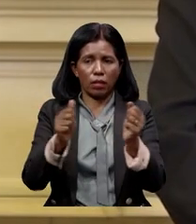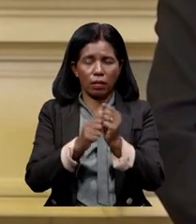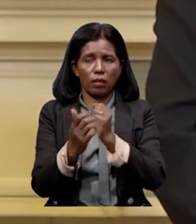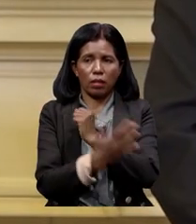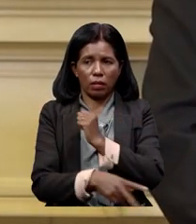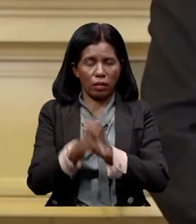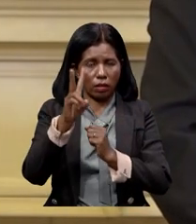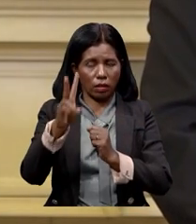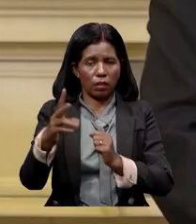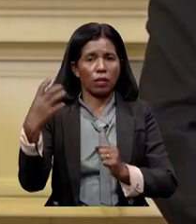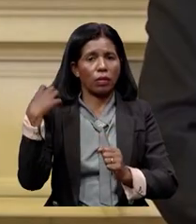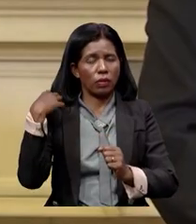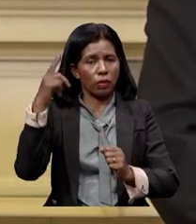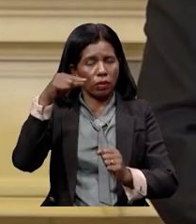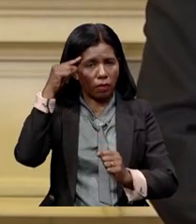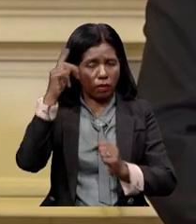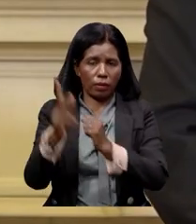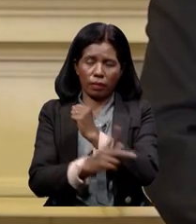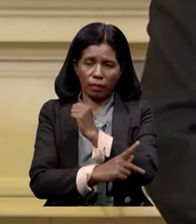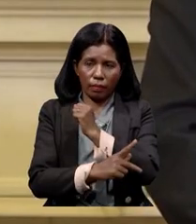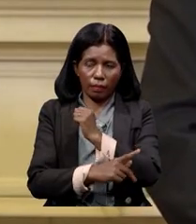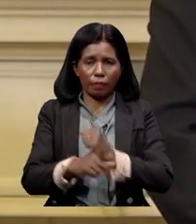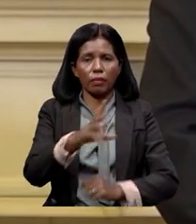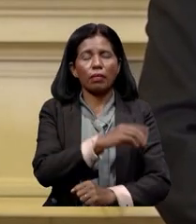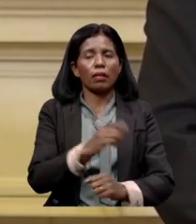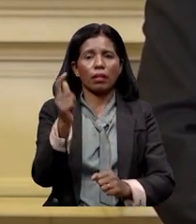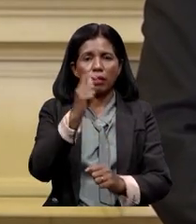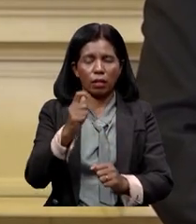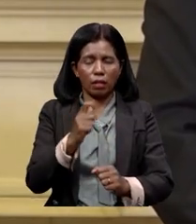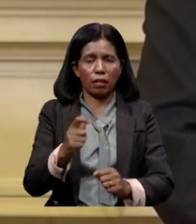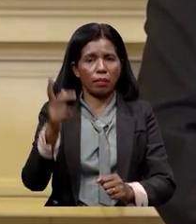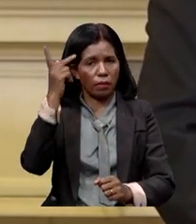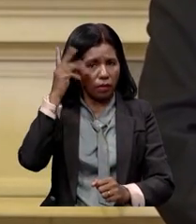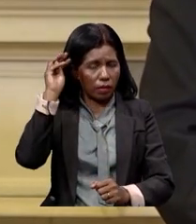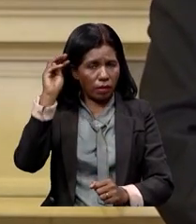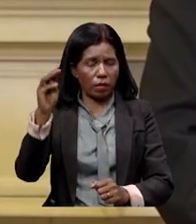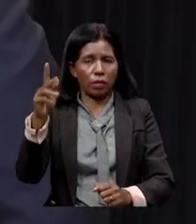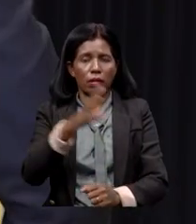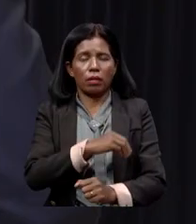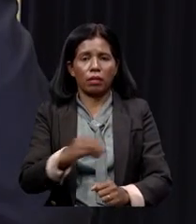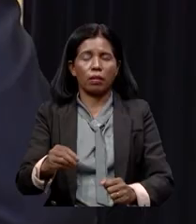Ug pal governo Portugal Lisboa pug